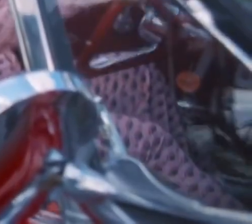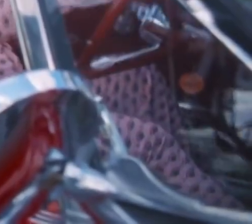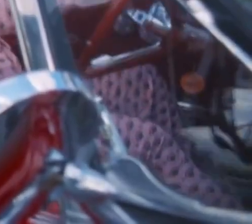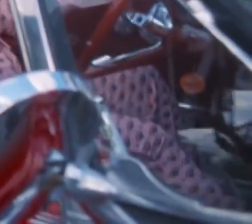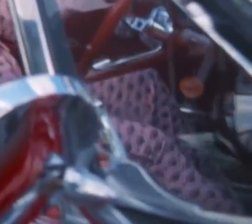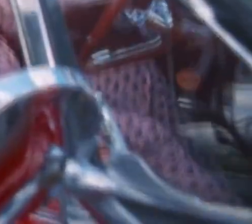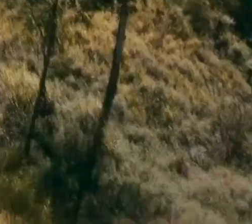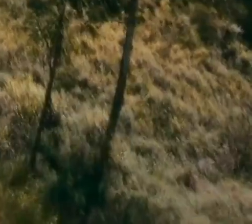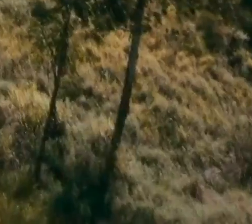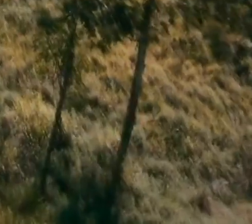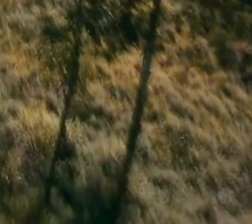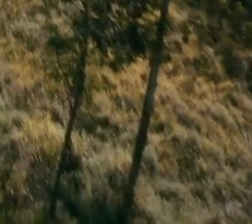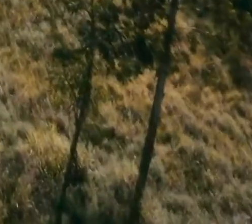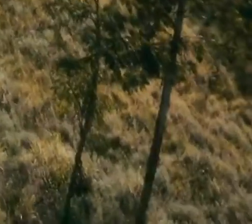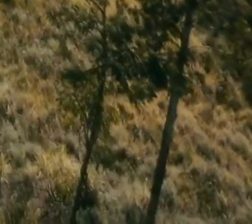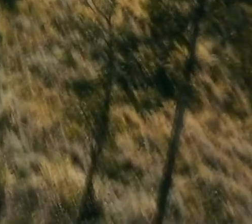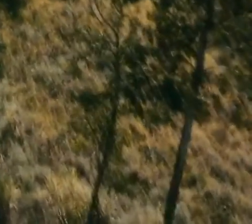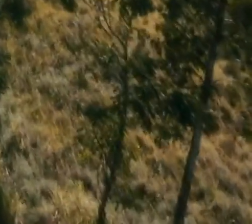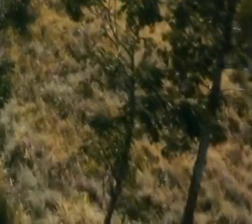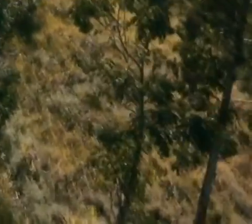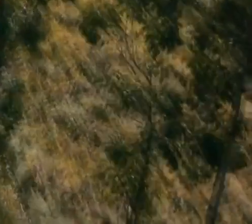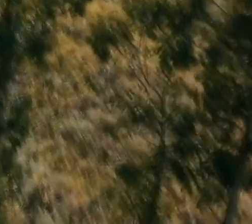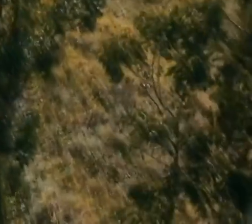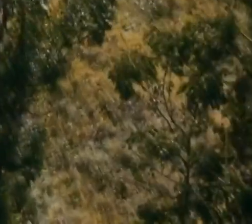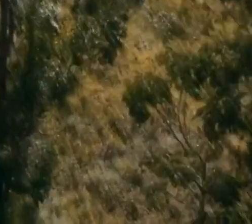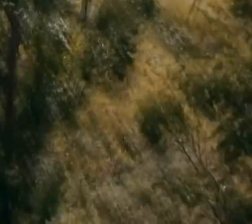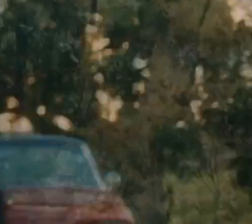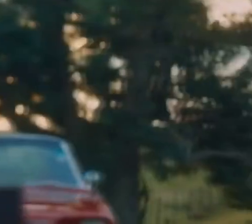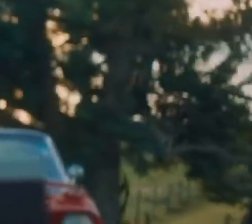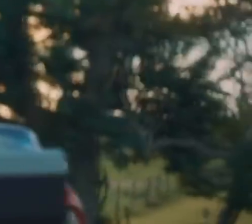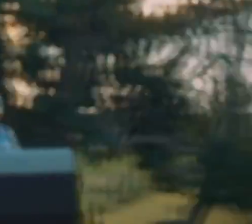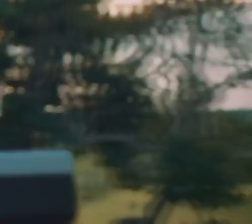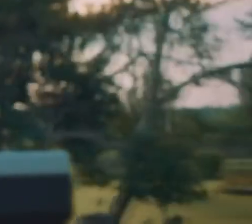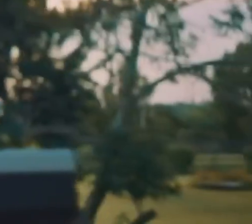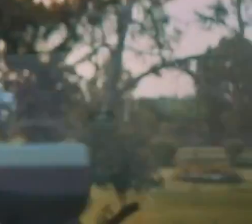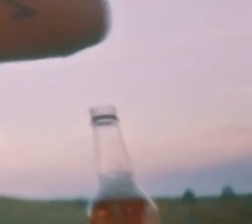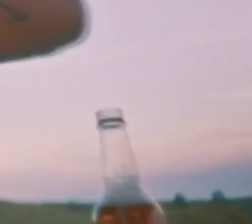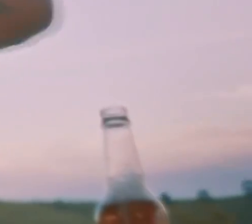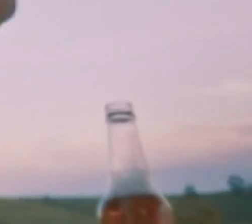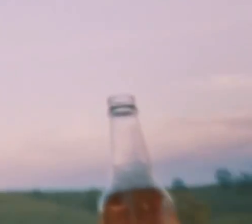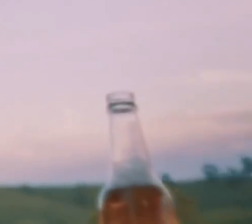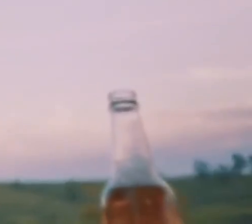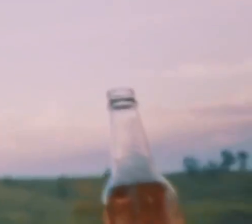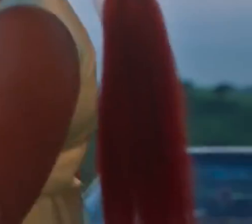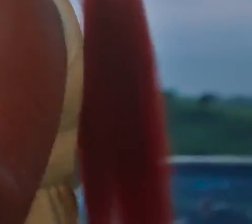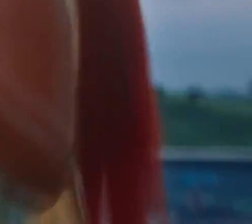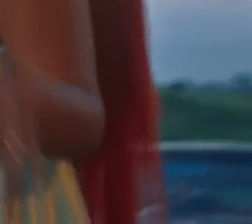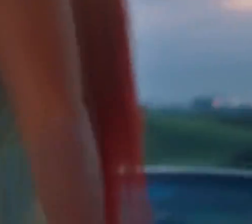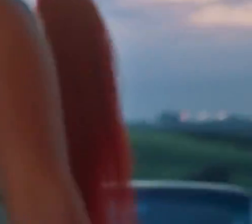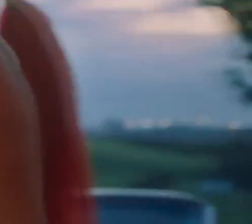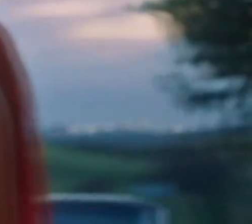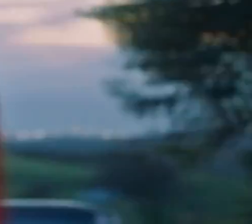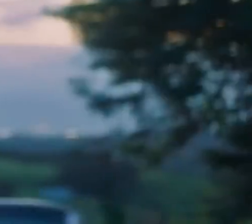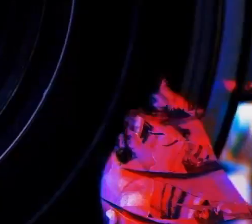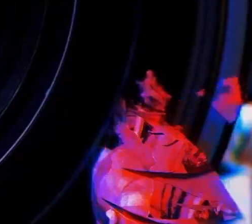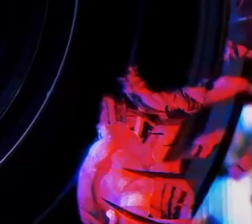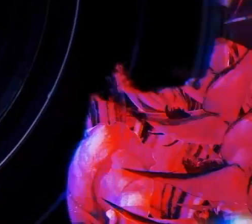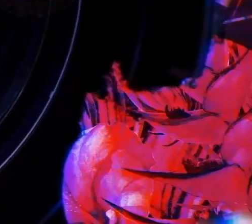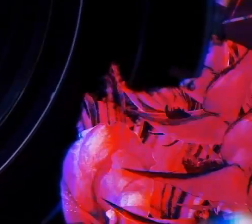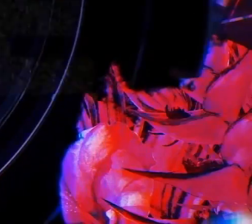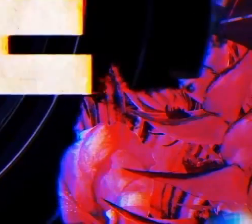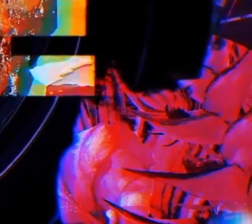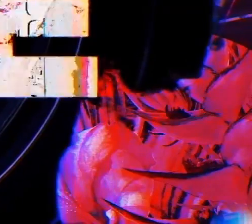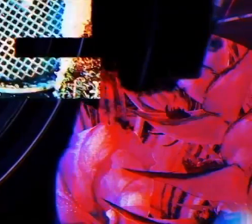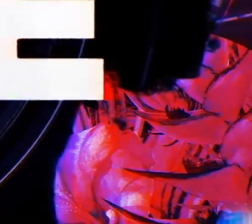preocupação. Descansa, porque cansa, tá no corre todo dia. Mais um dia, correria e tão